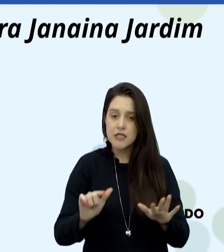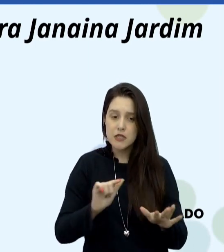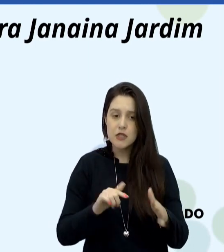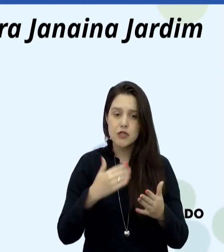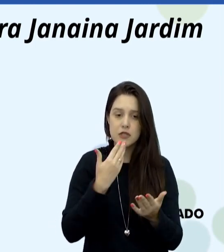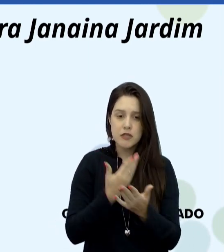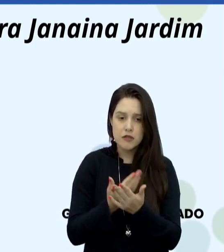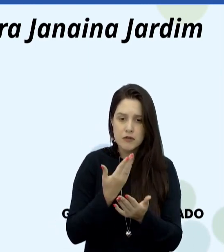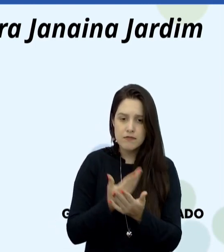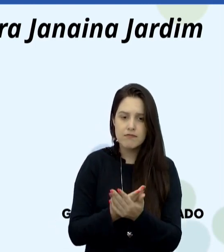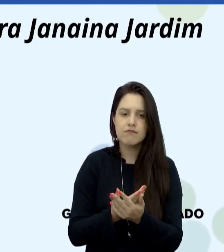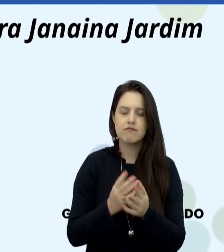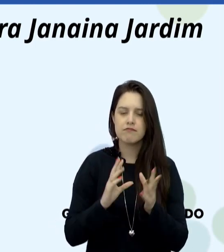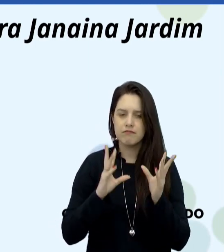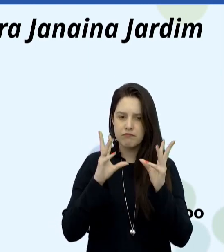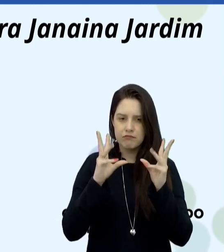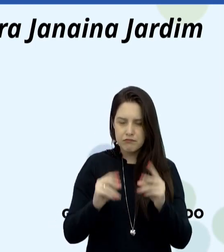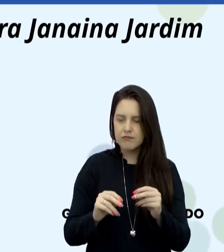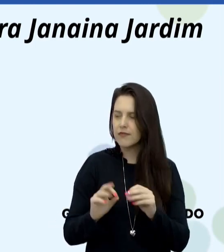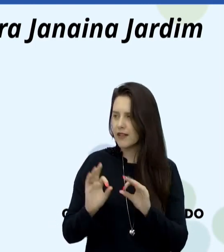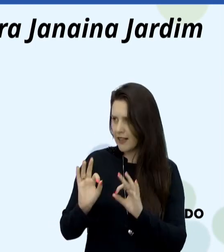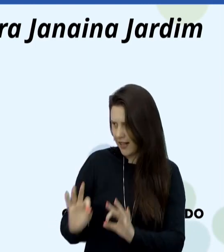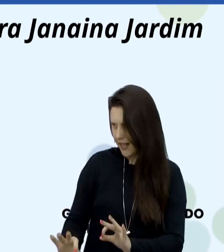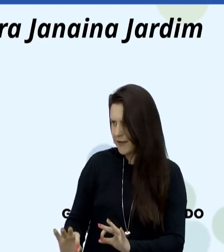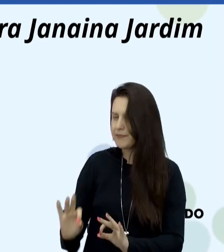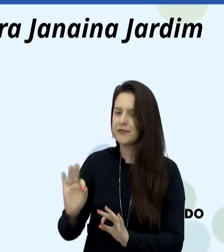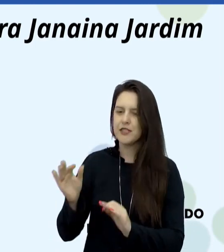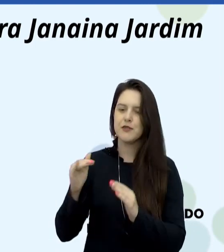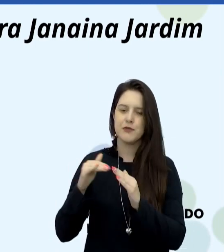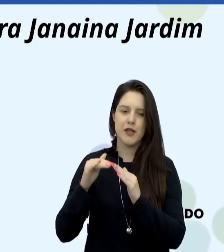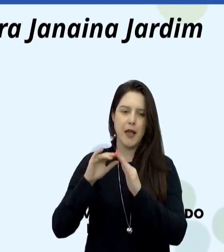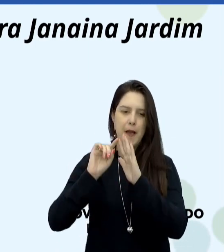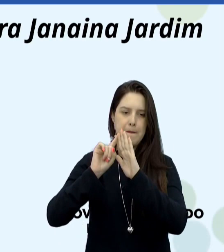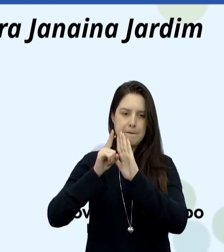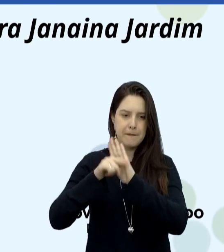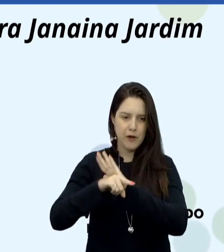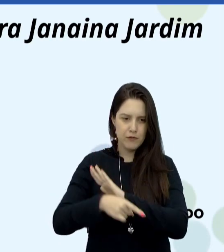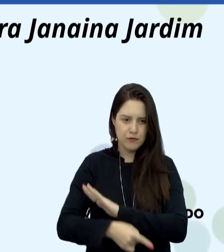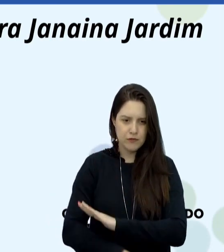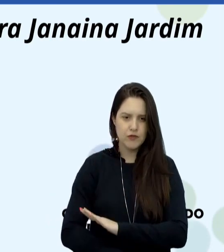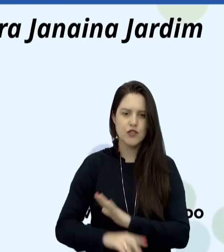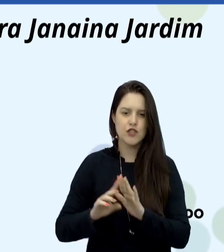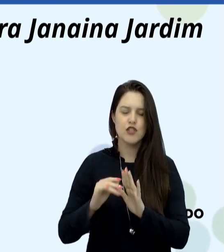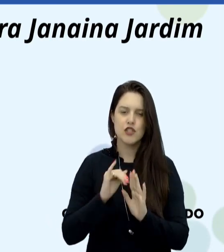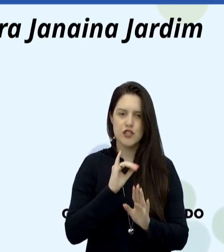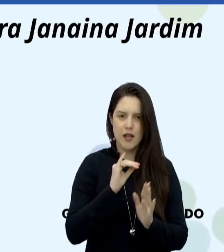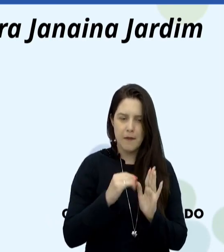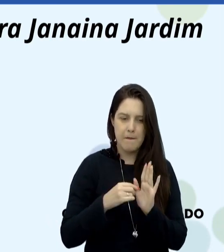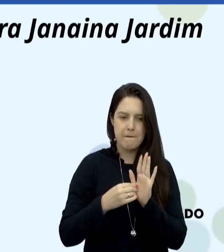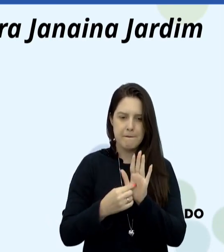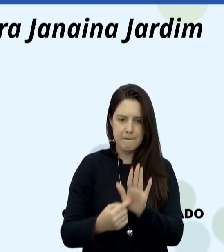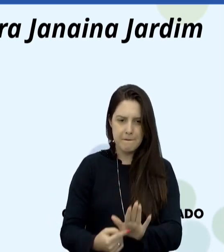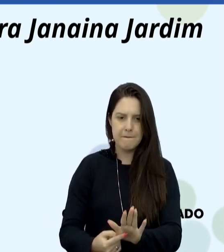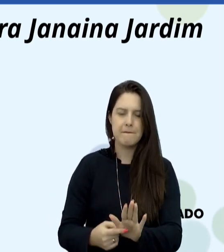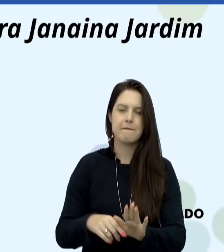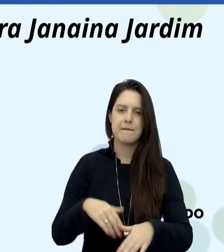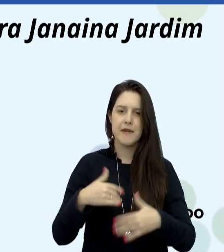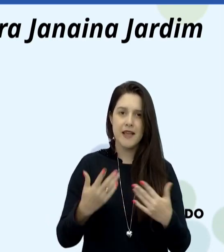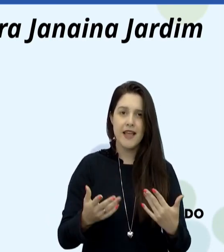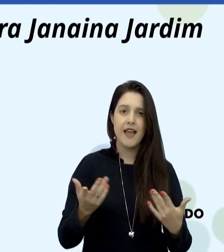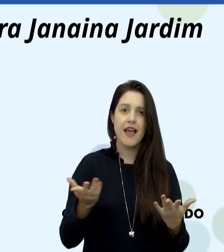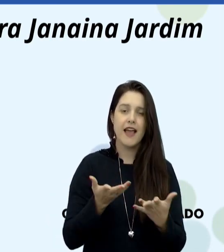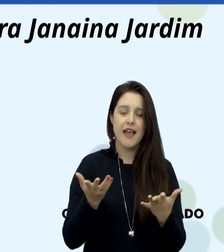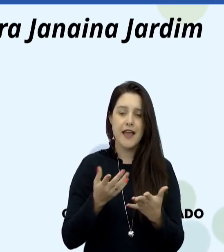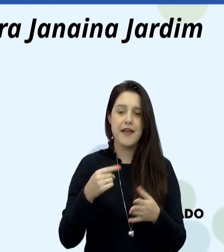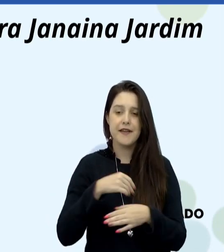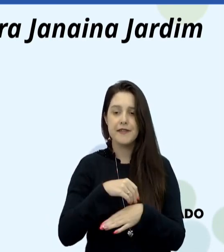estudos intensivos, né, Kleber? Isso, a gente vai se aprofundar aí nos temas que a gente já abordou aí nesse bimestre. Exato. E aí eu